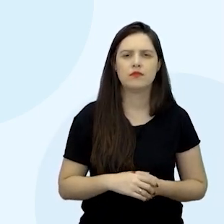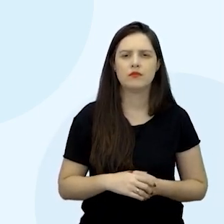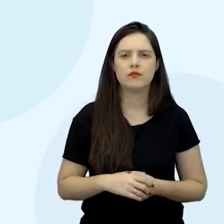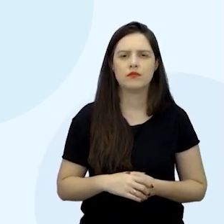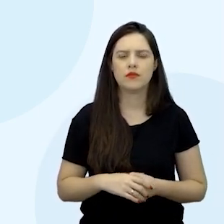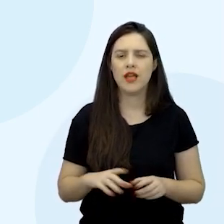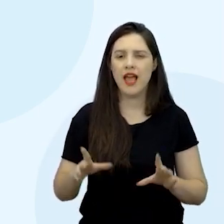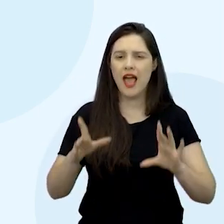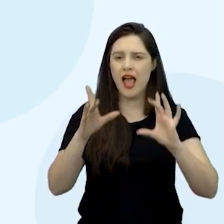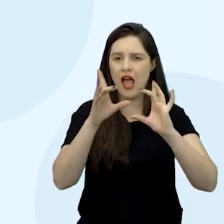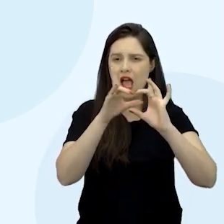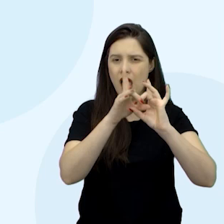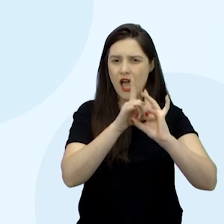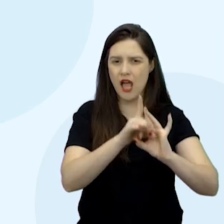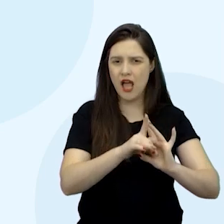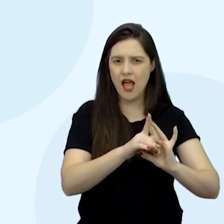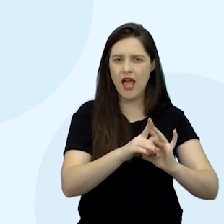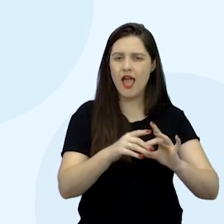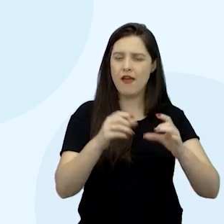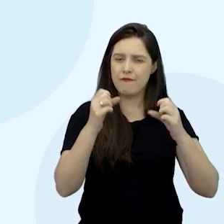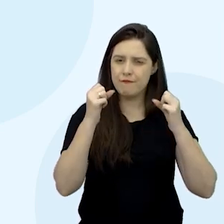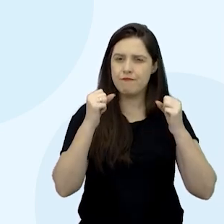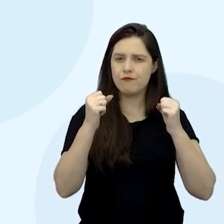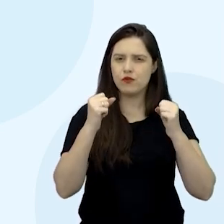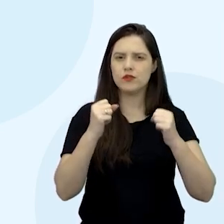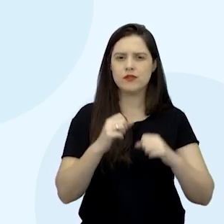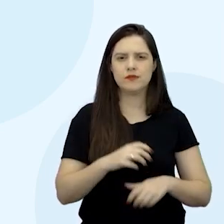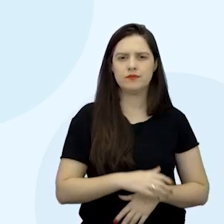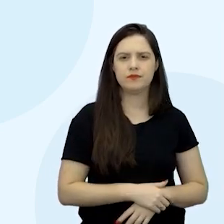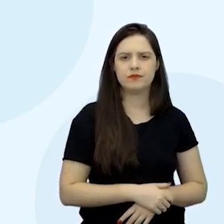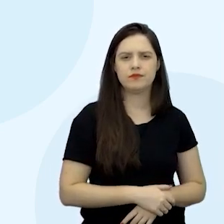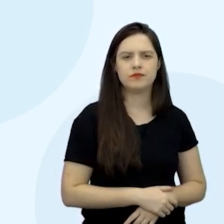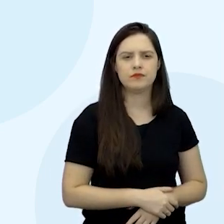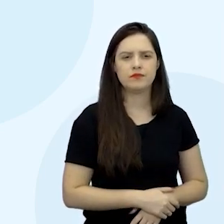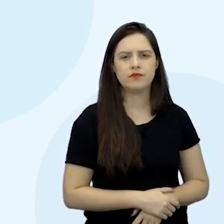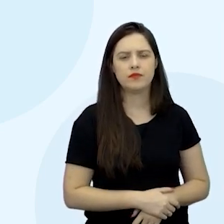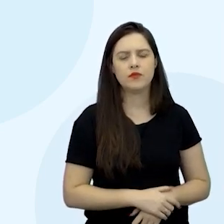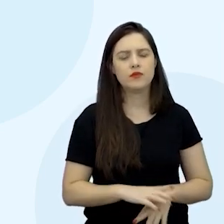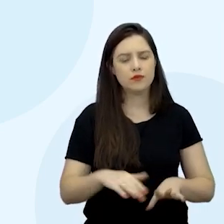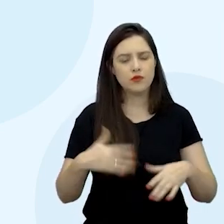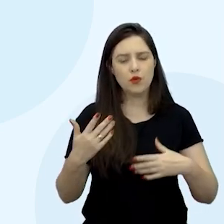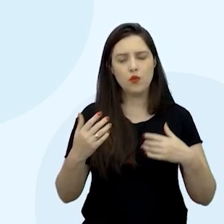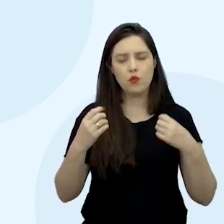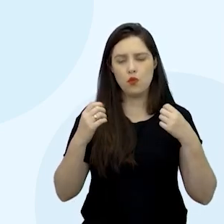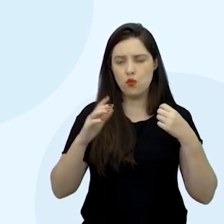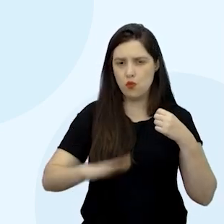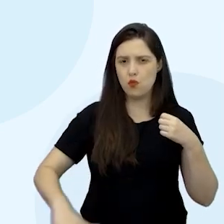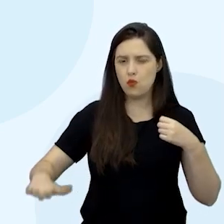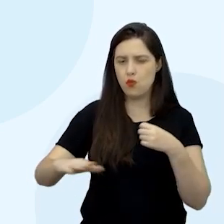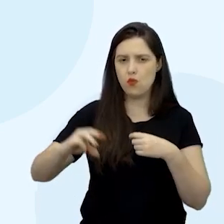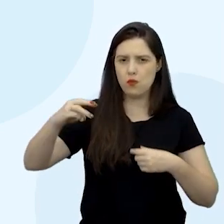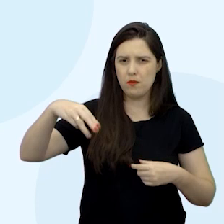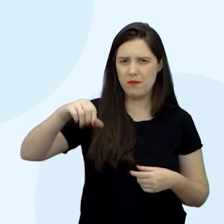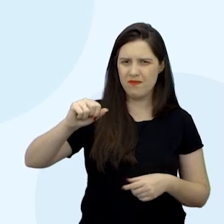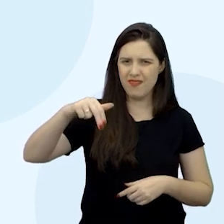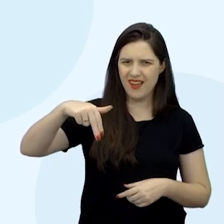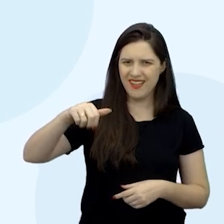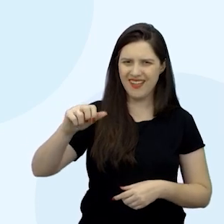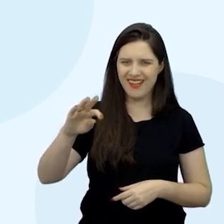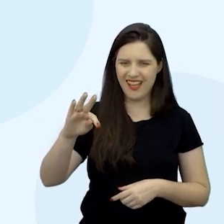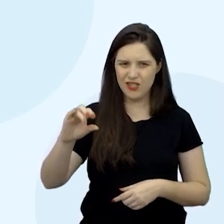está associado a uma força entre, né? Então, o campo magnético está associado também a uma